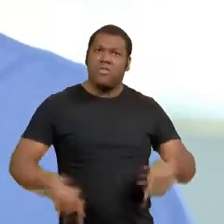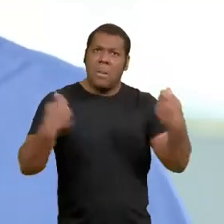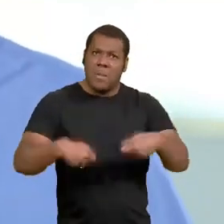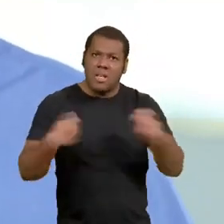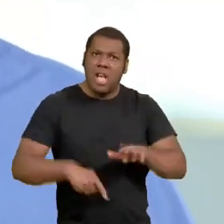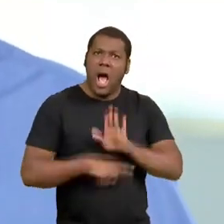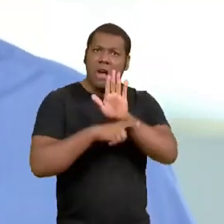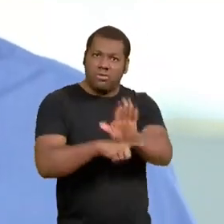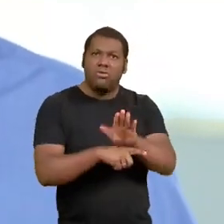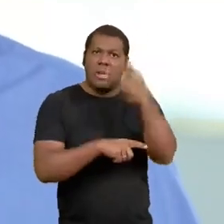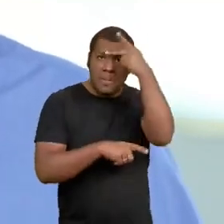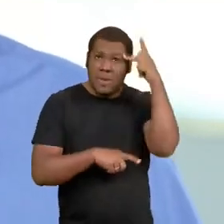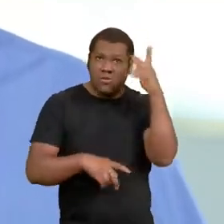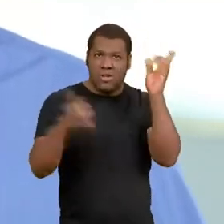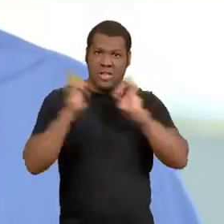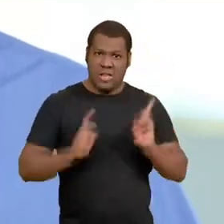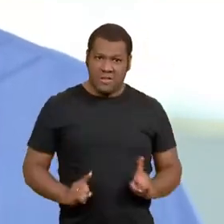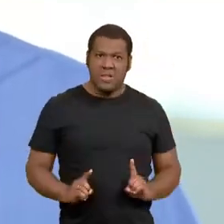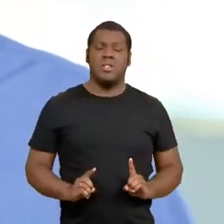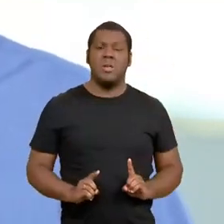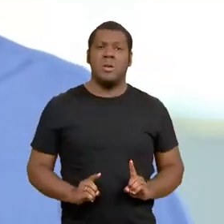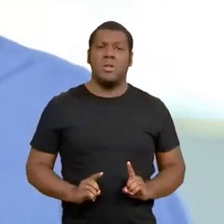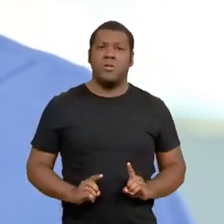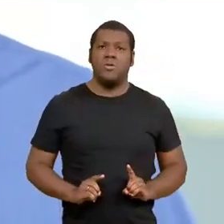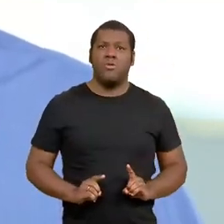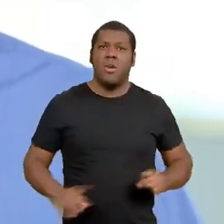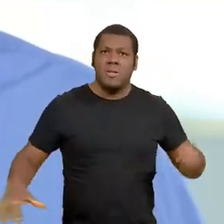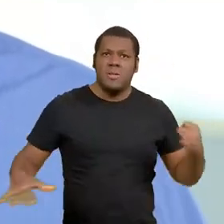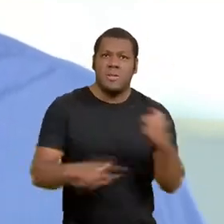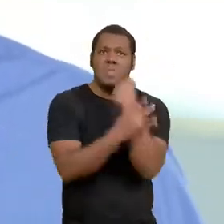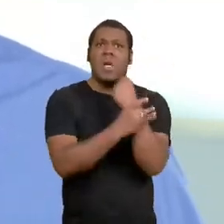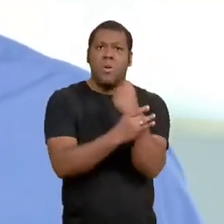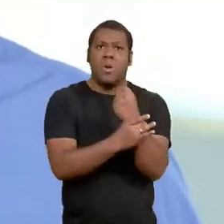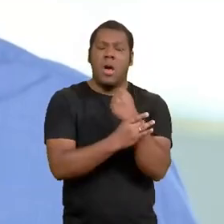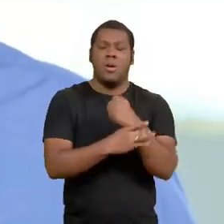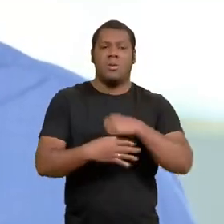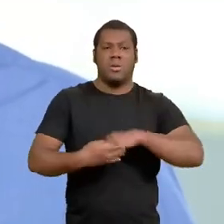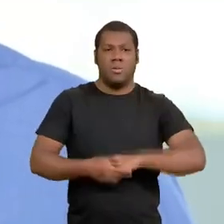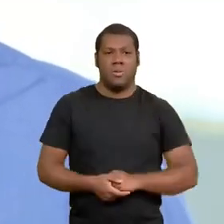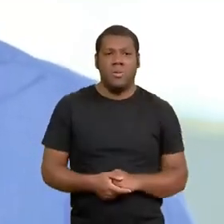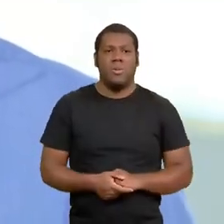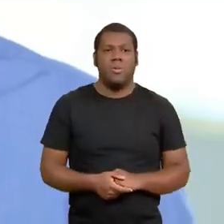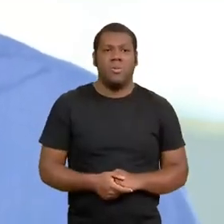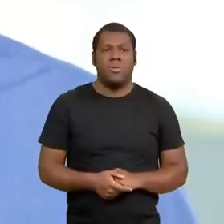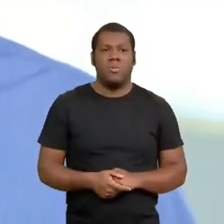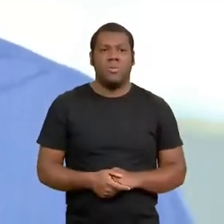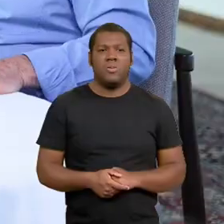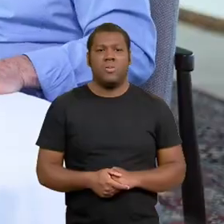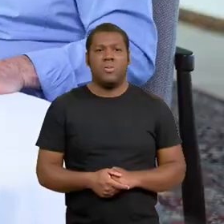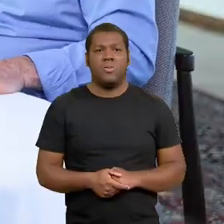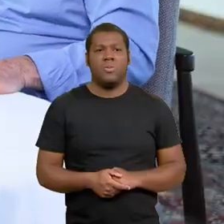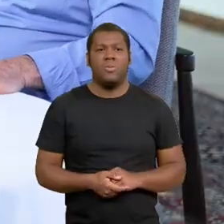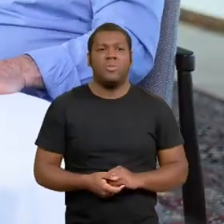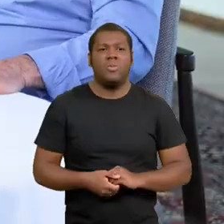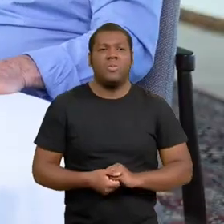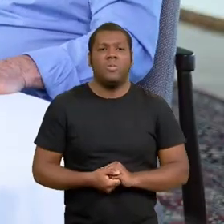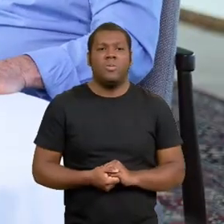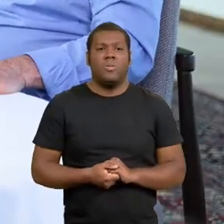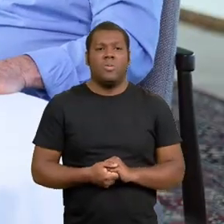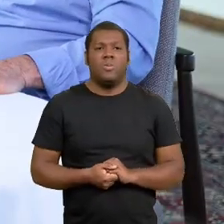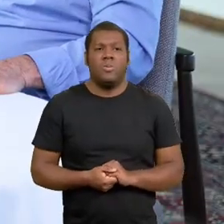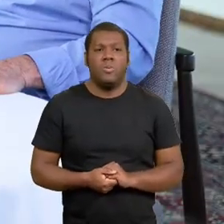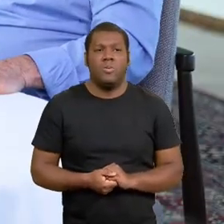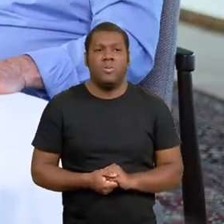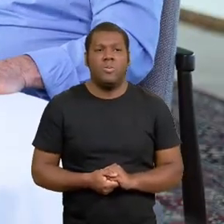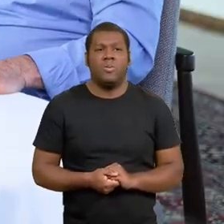exerçam livremente, da forma que sabe exercer as suas funções. Presidente, a gente